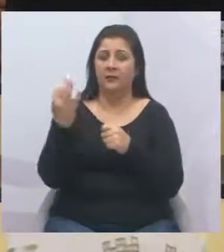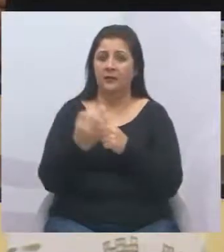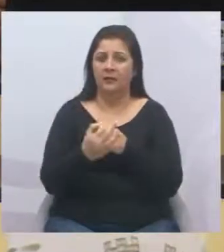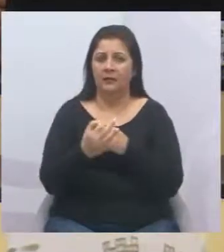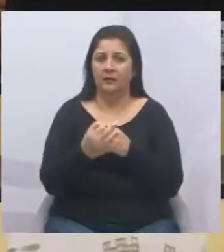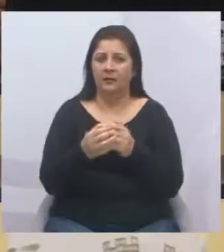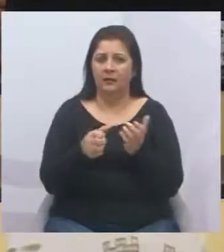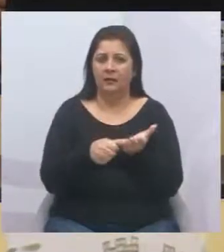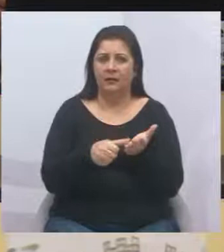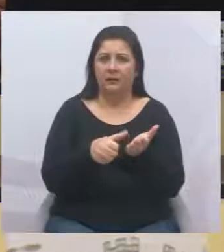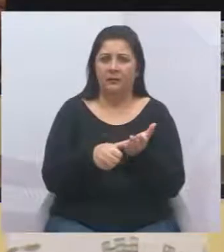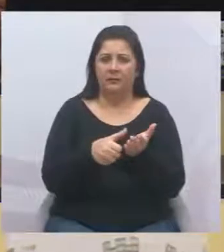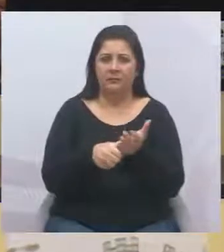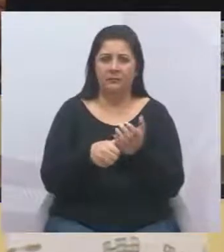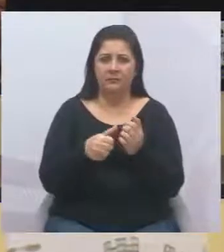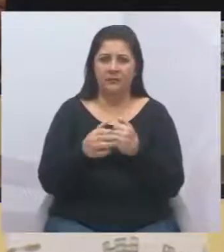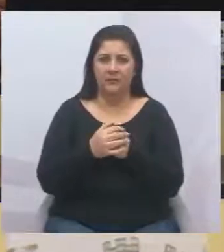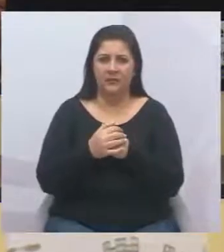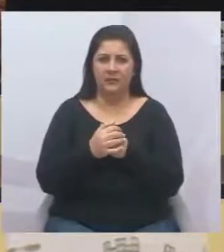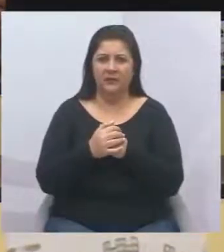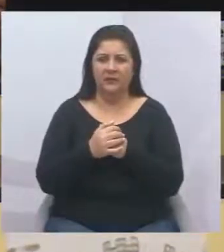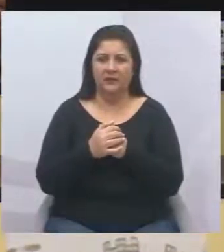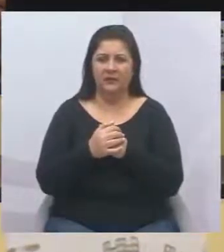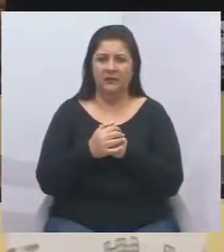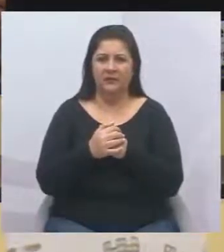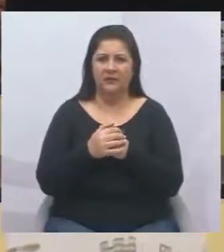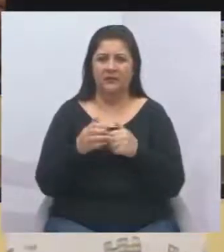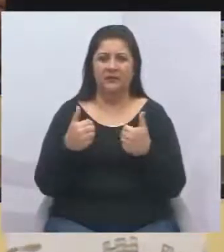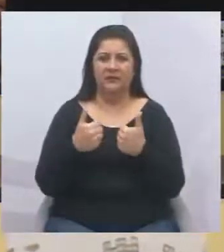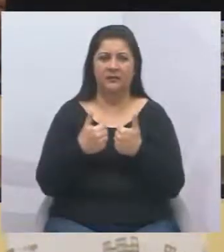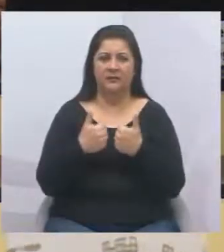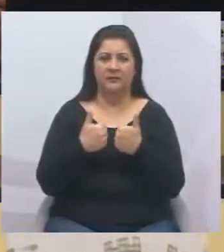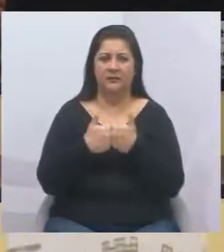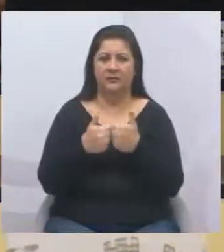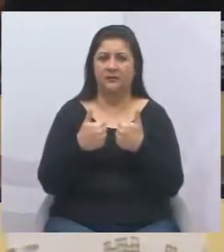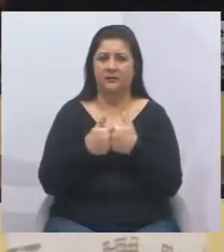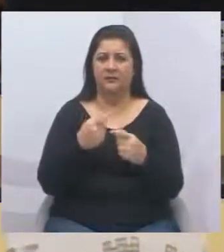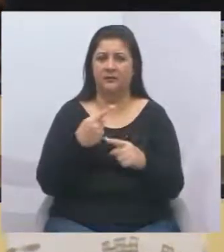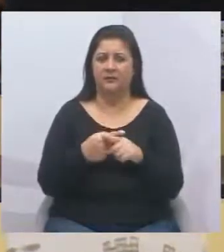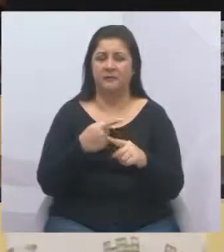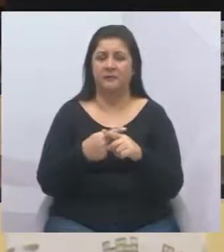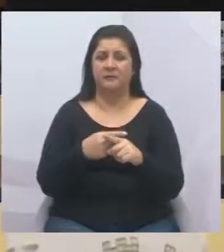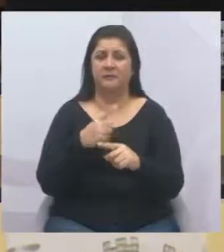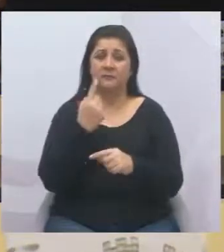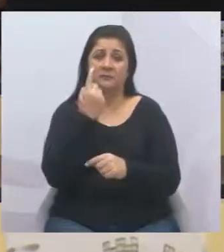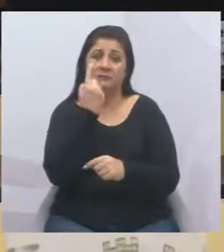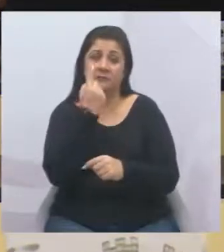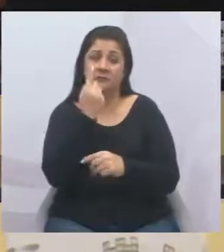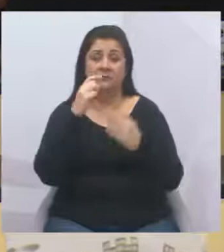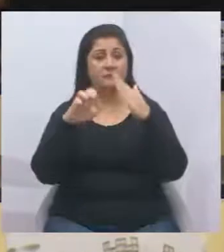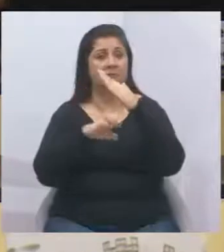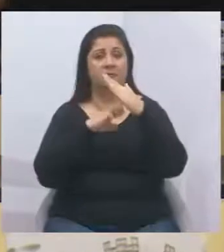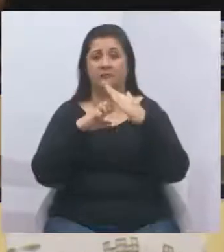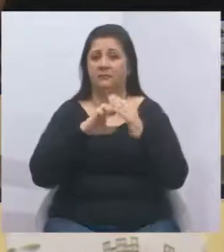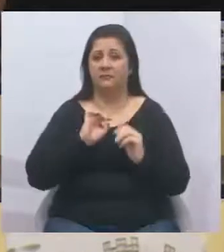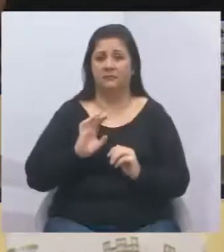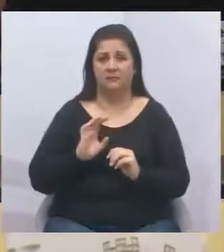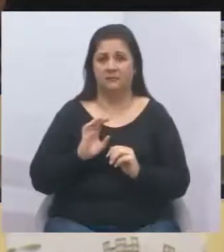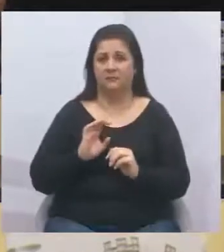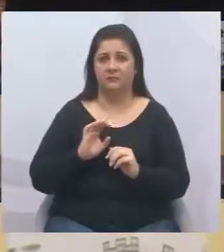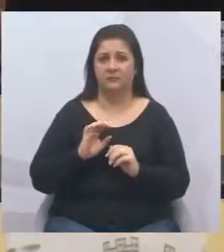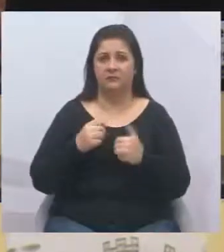situações de transporte alternativo, porque só tem uma empresa, é só uma empresa na cidade. Aí fica